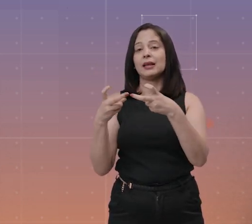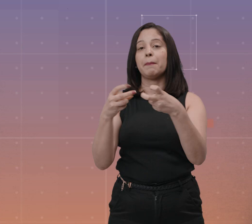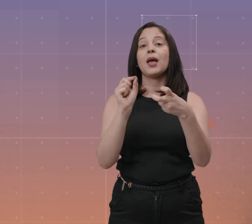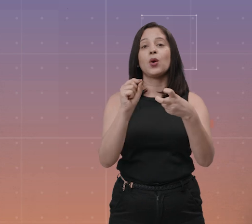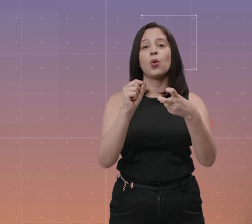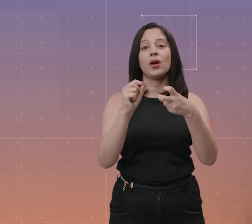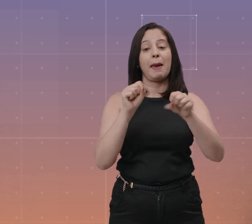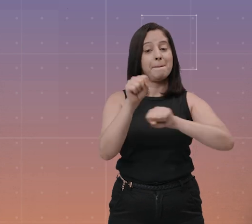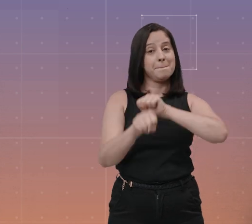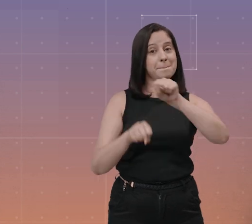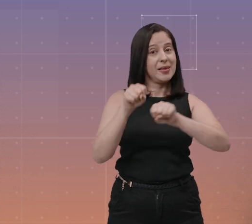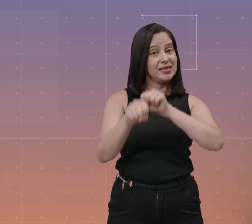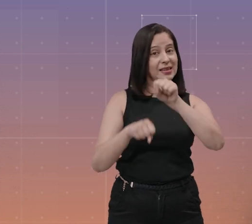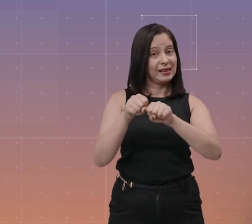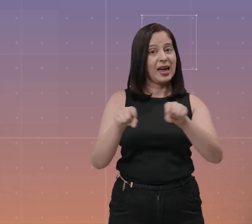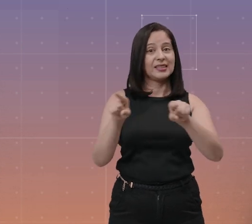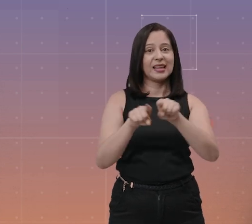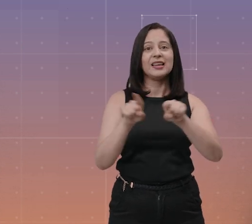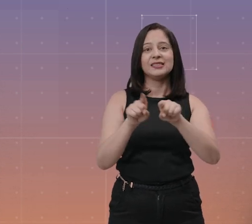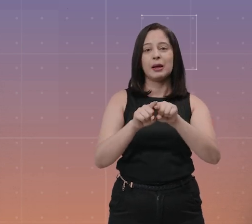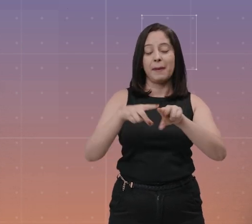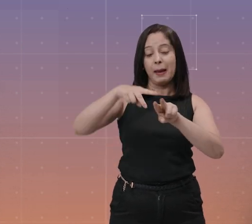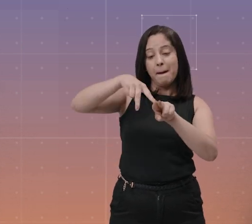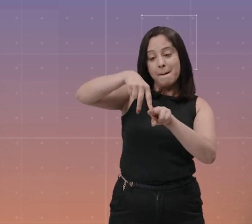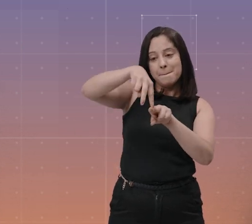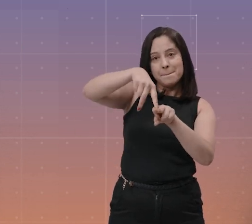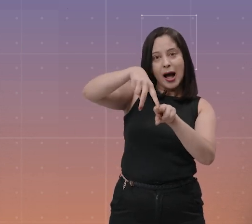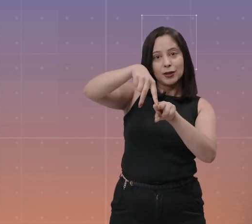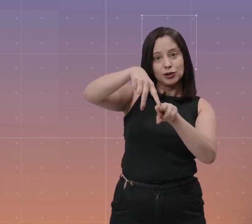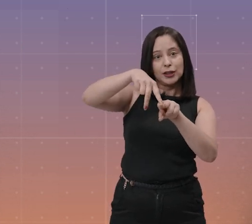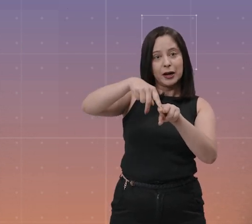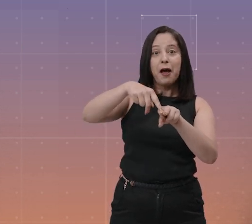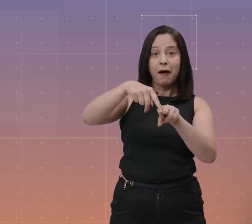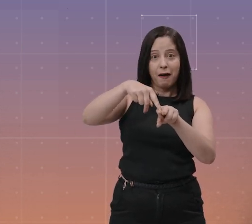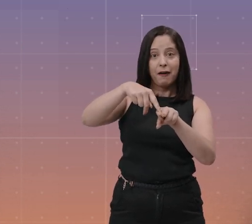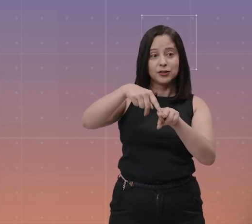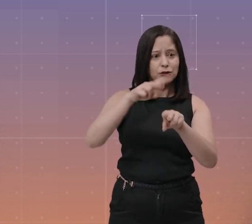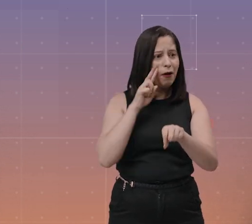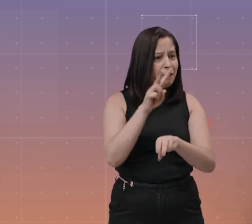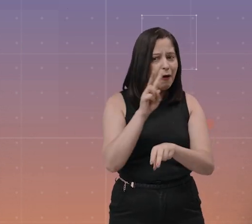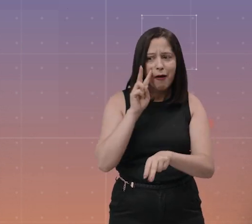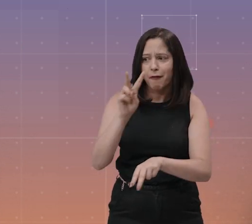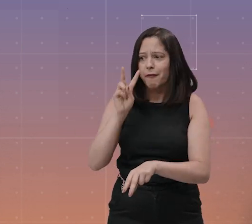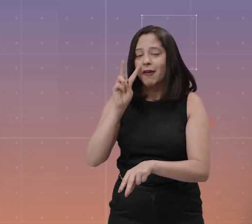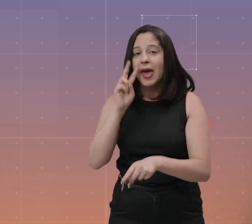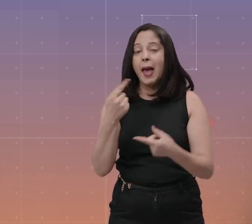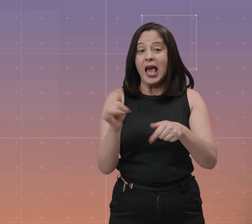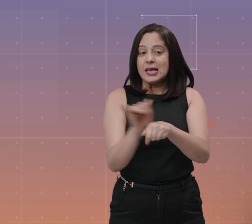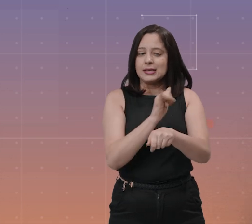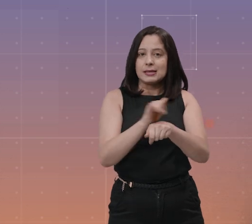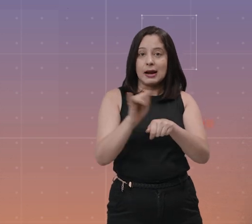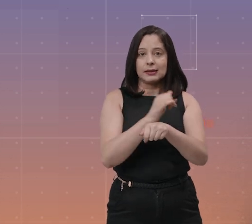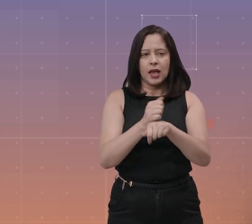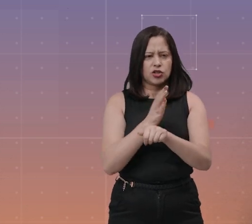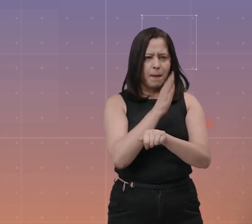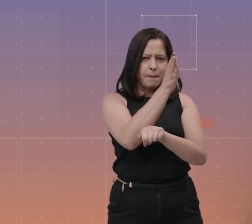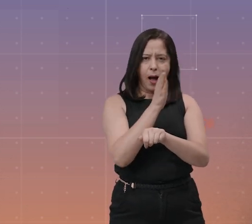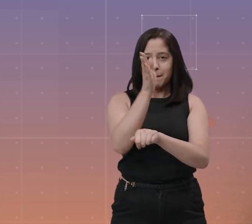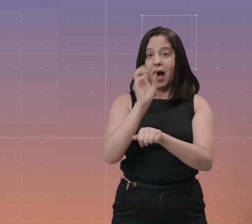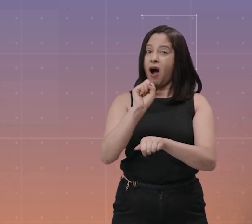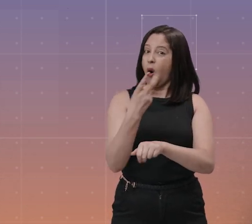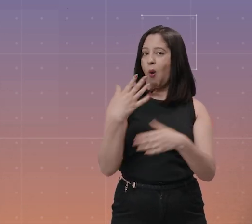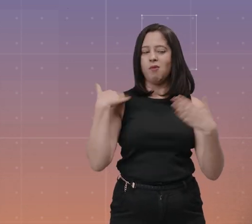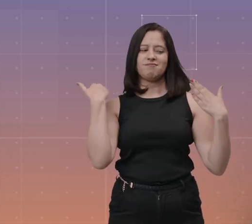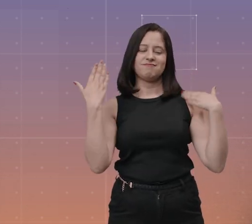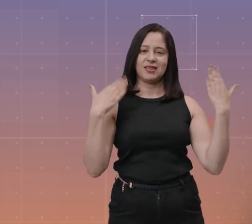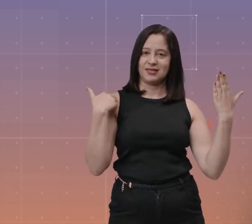as bicicletas e os patinetes compartilhados ganharem cada vez mais espaço, seja como uma solução para a mobilidade urbana